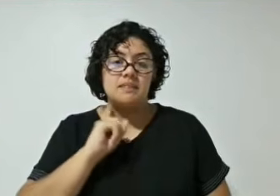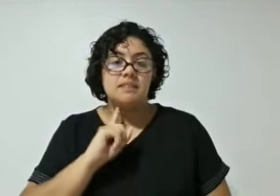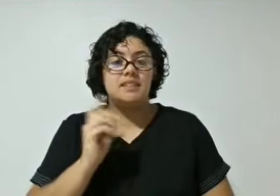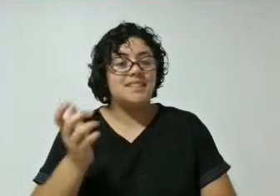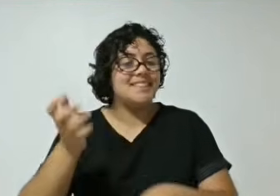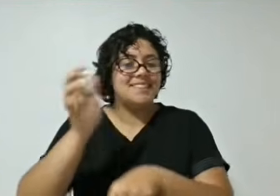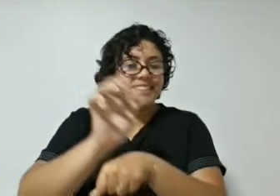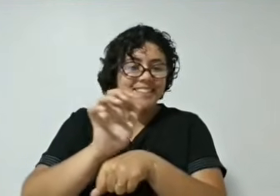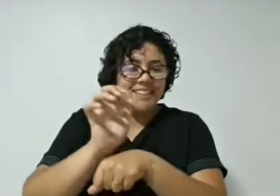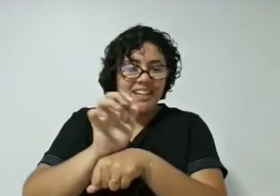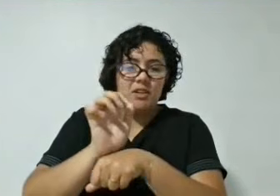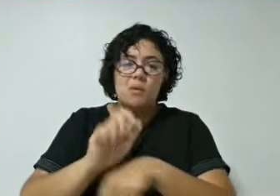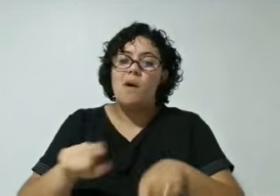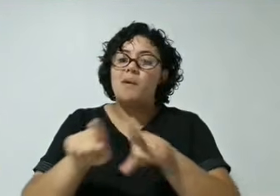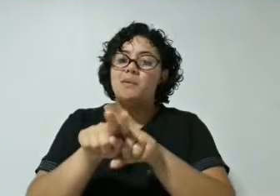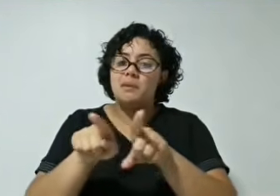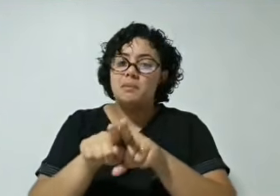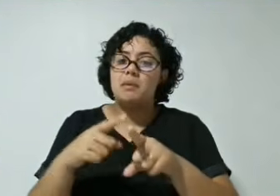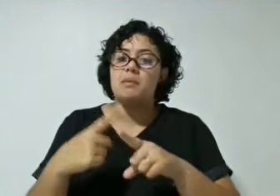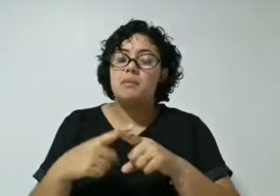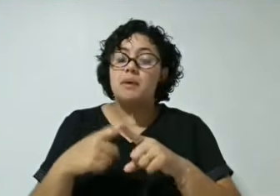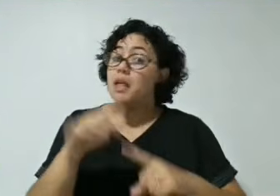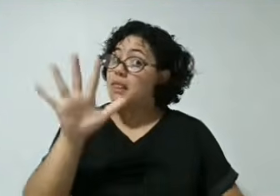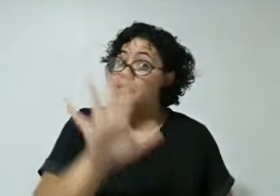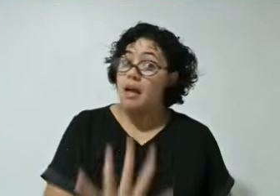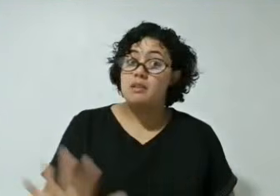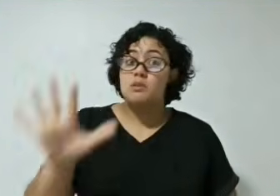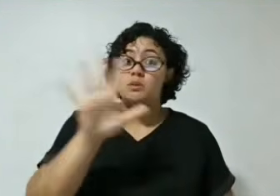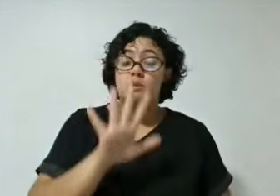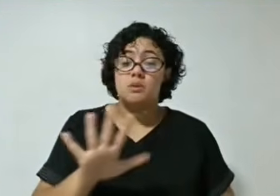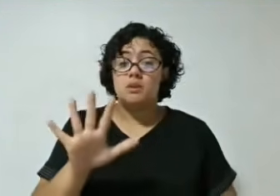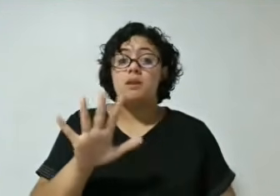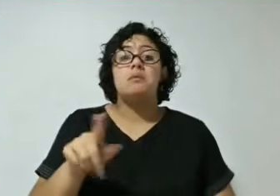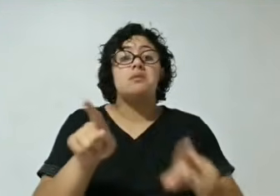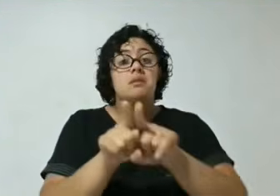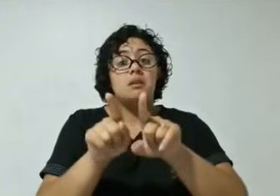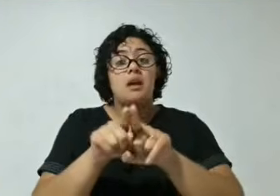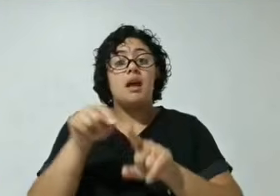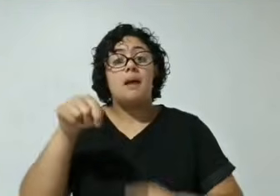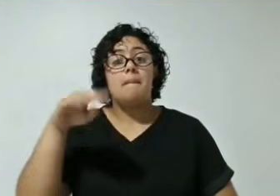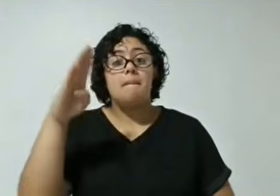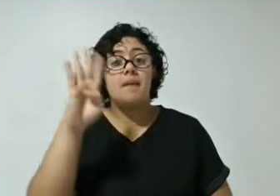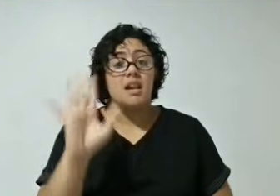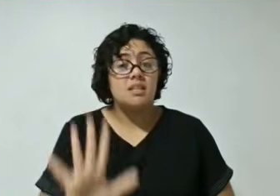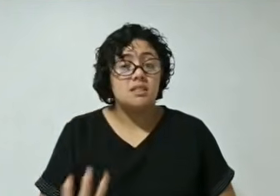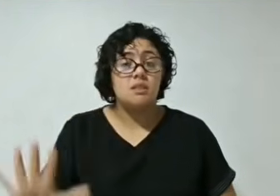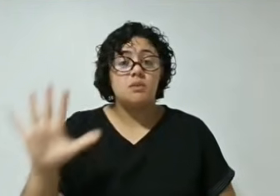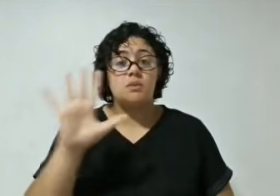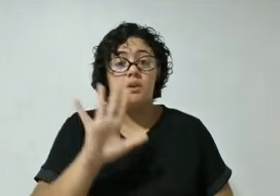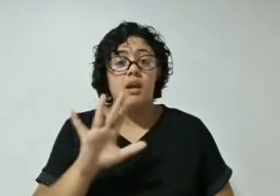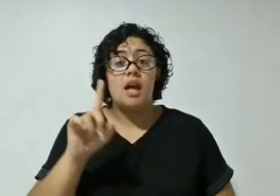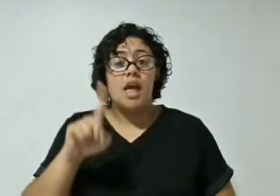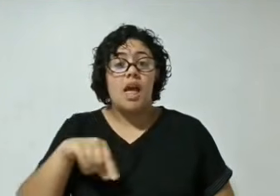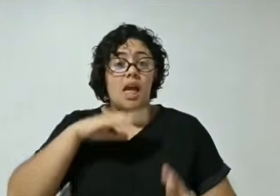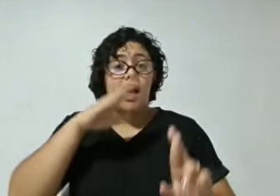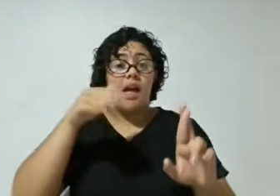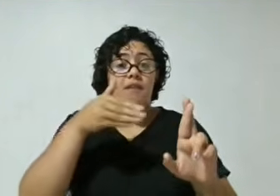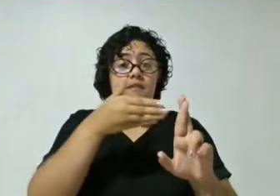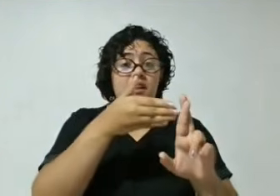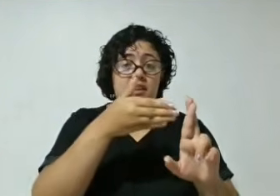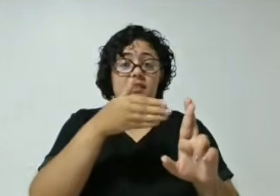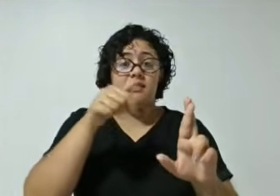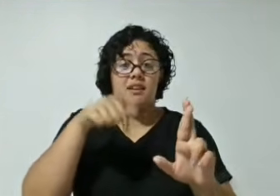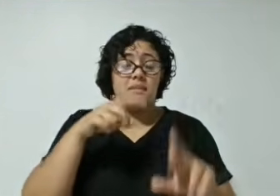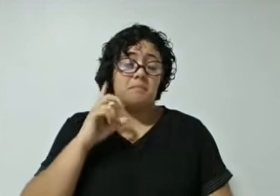porque e nacional, porque o Brasil, Belo Horizonte, torna-se, né, essa referência também de centros